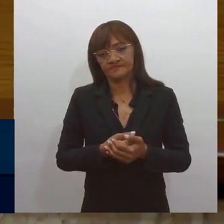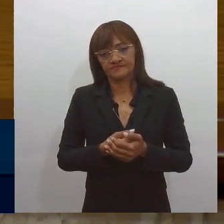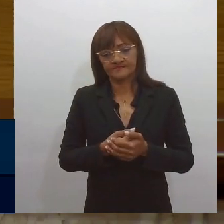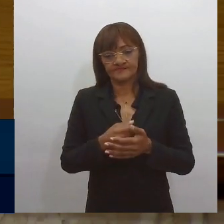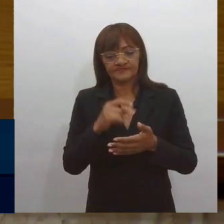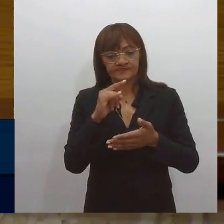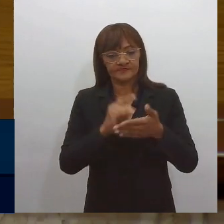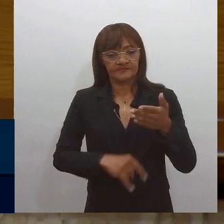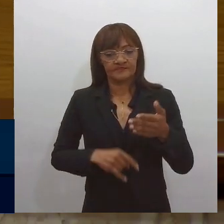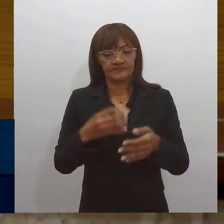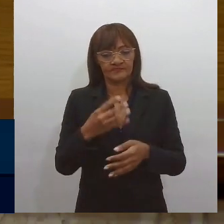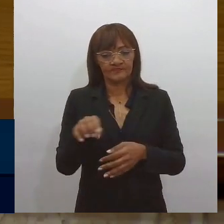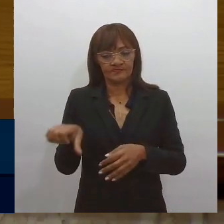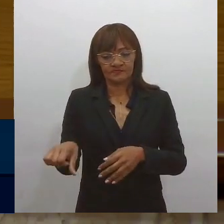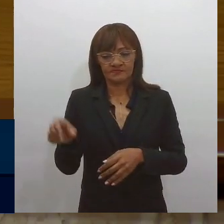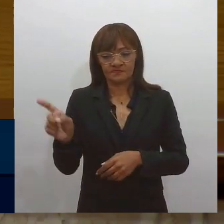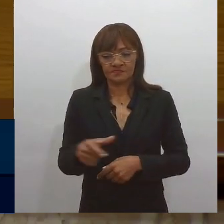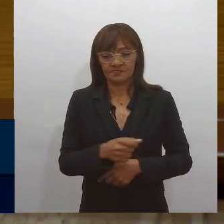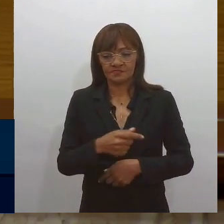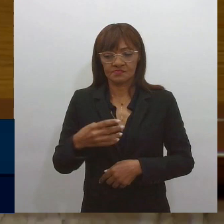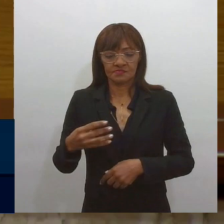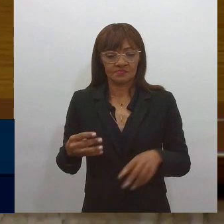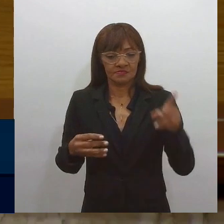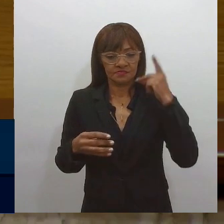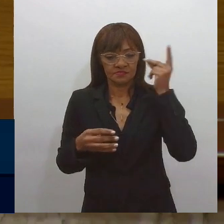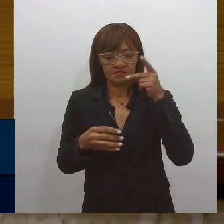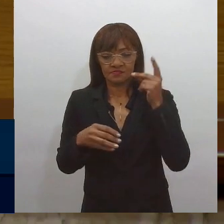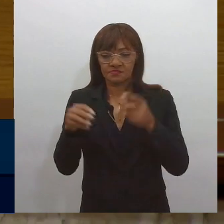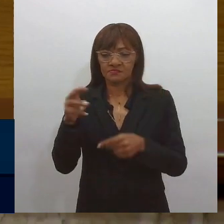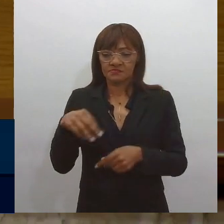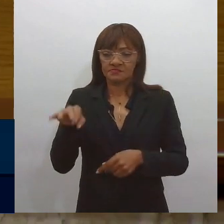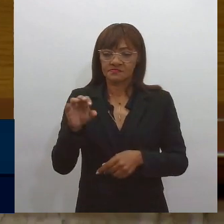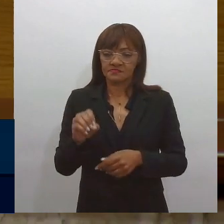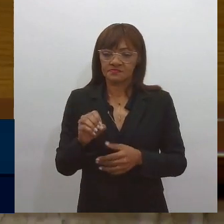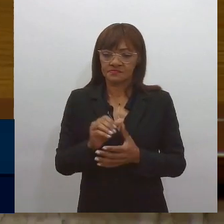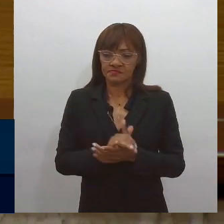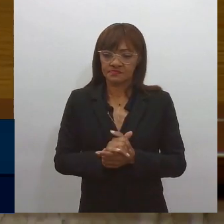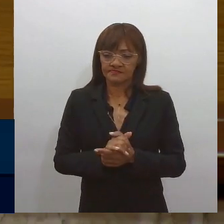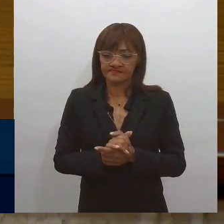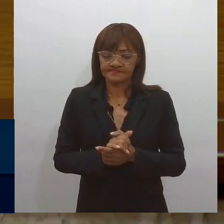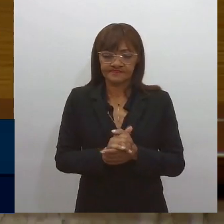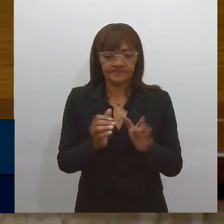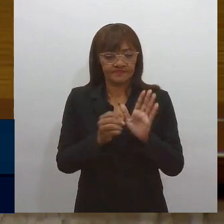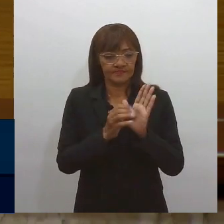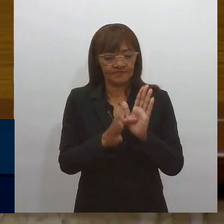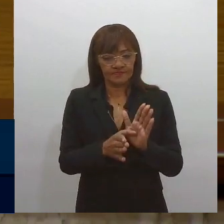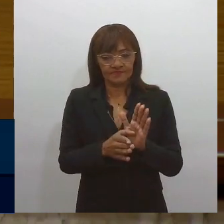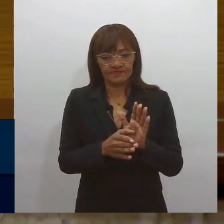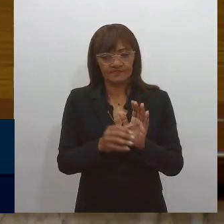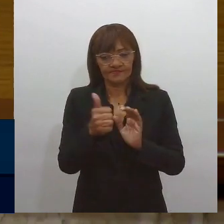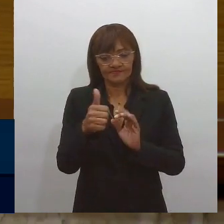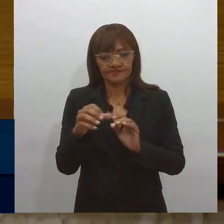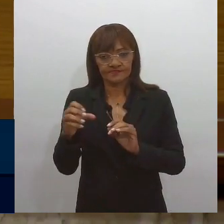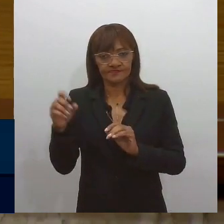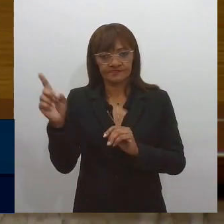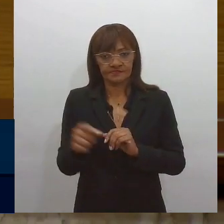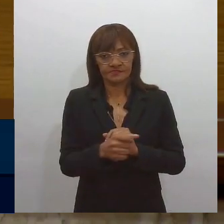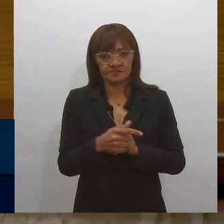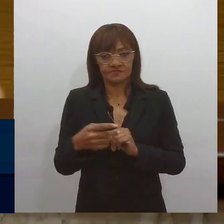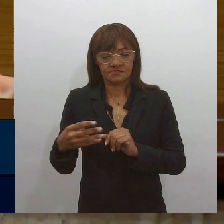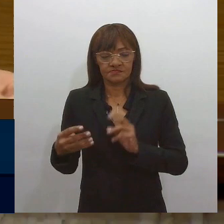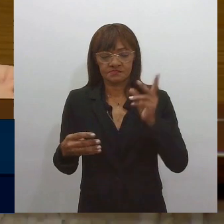autoria Deputado Marcelo Sobral indicação número 100/24 autoria do deputado Sérgio Reis lid do expediente